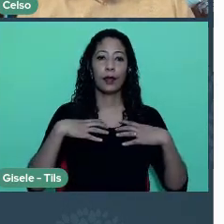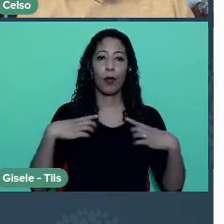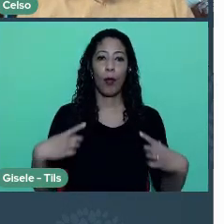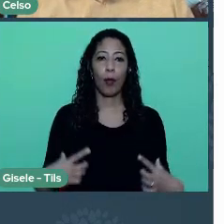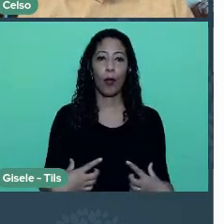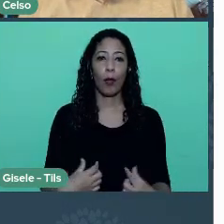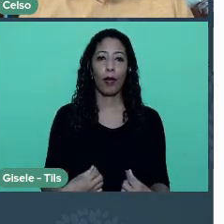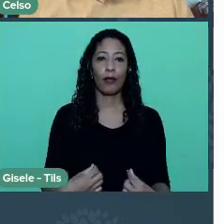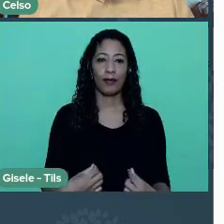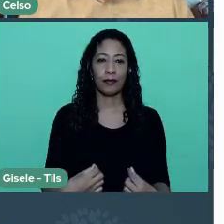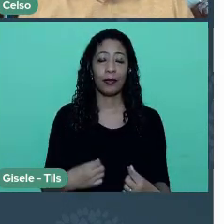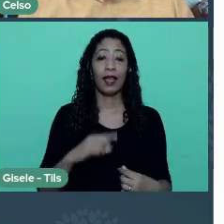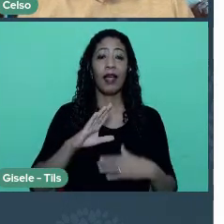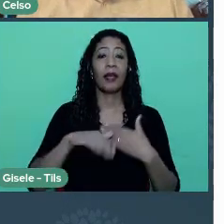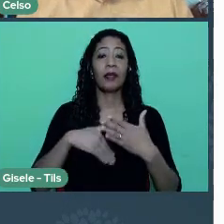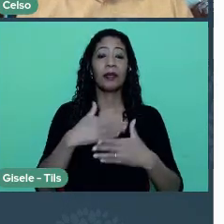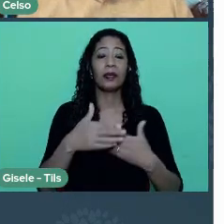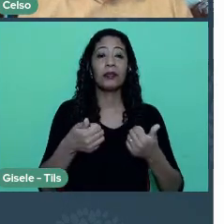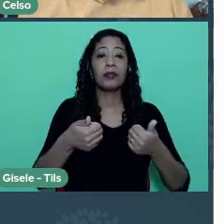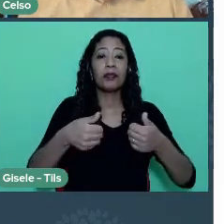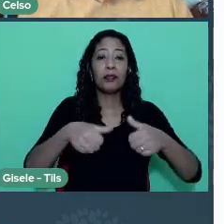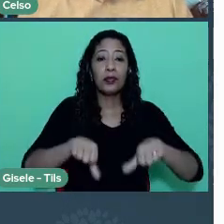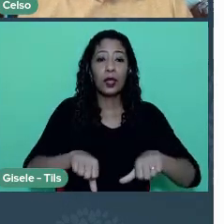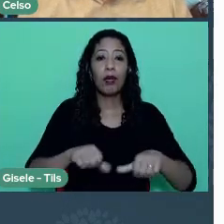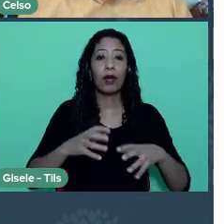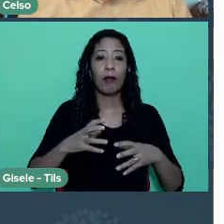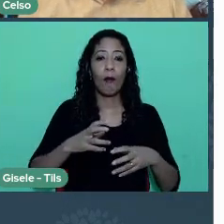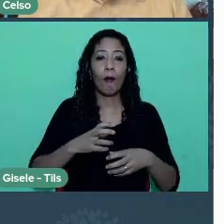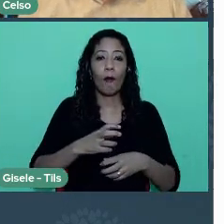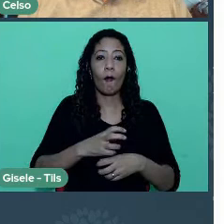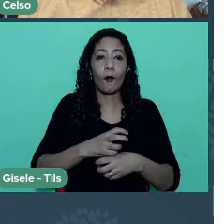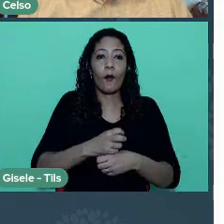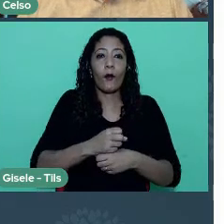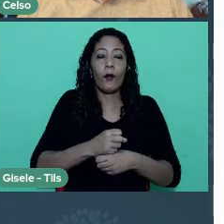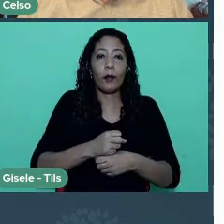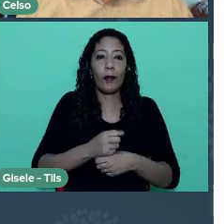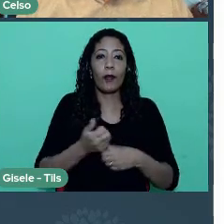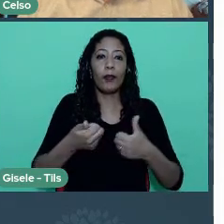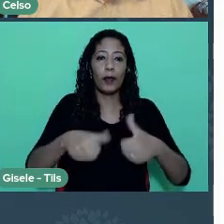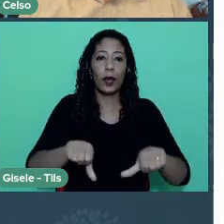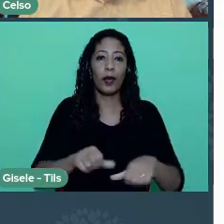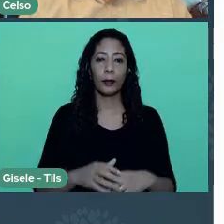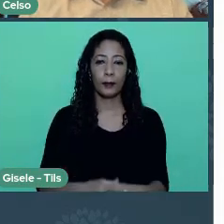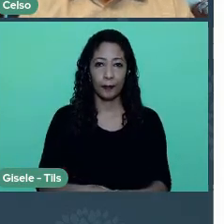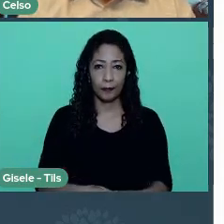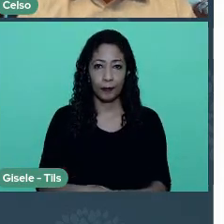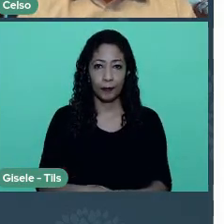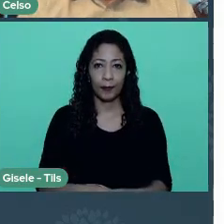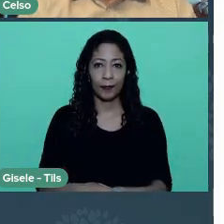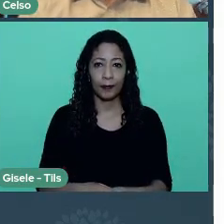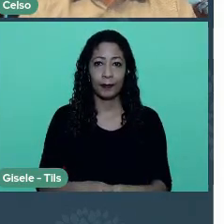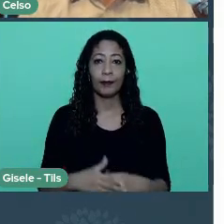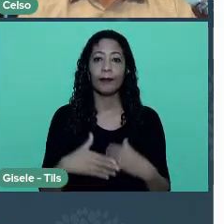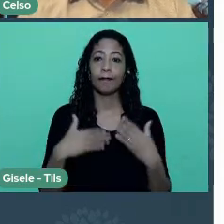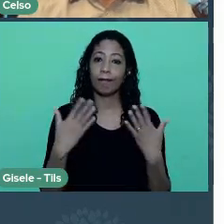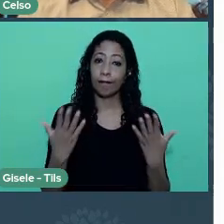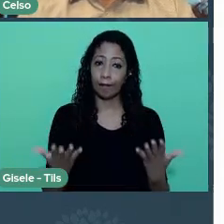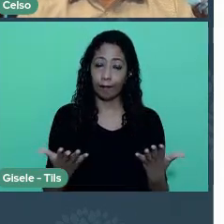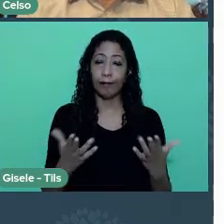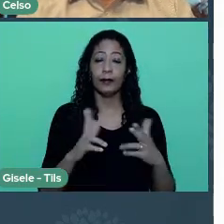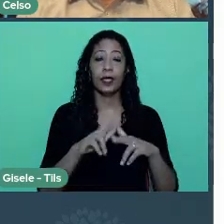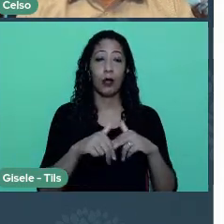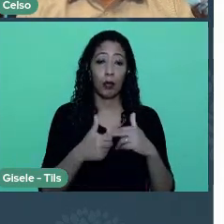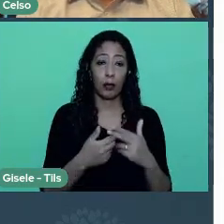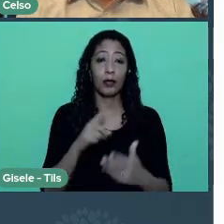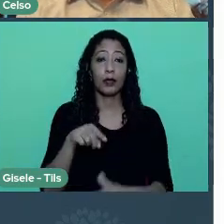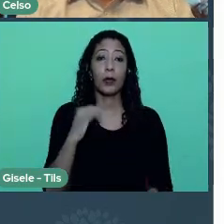vai acabar piorando a inflamação nas vias aéreas. Então, isso que por isso que é importante